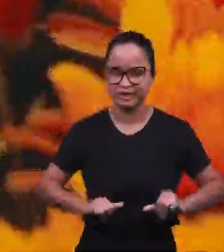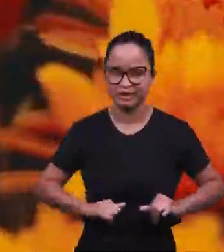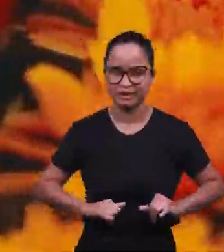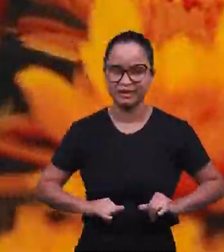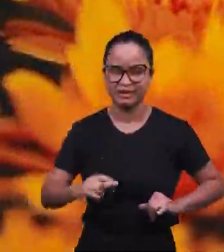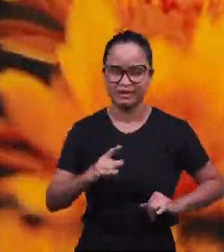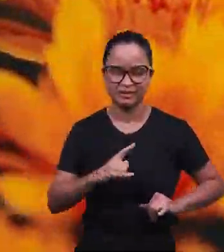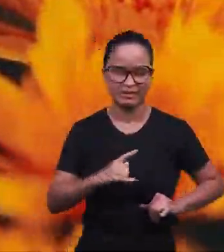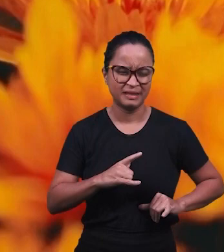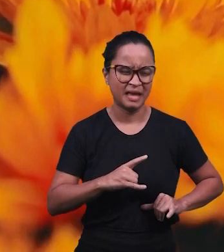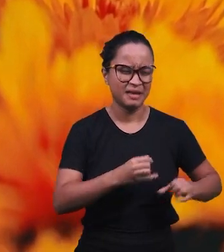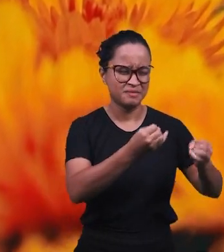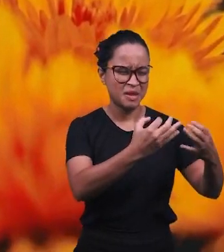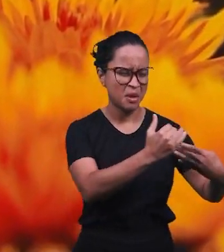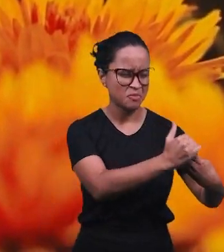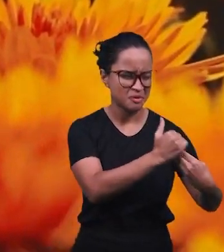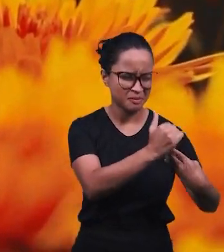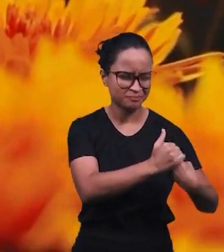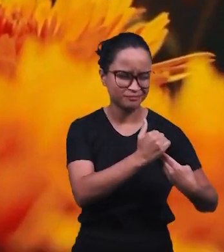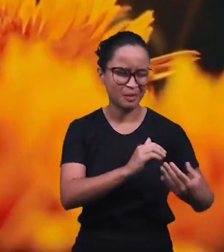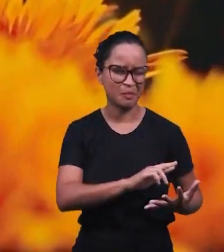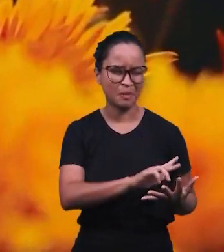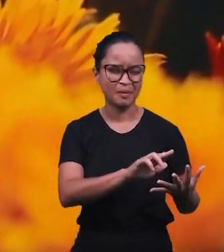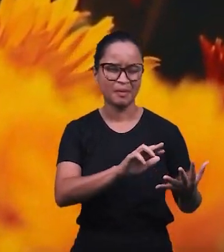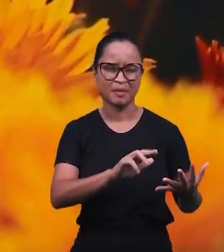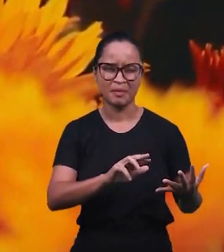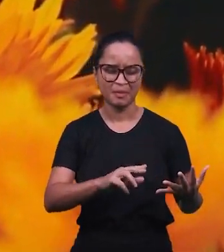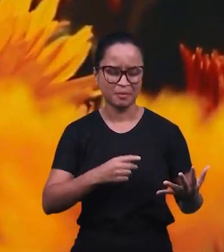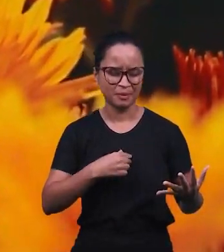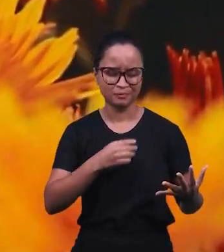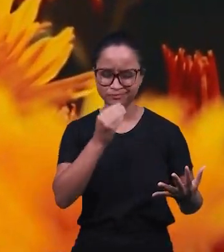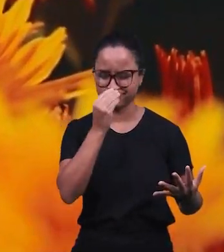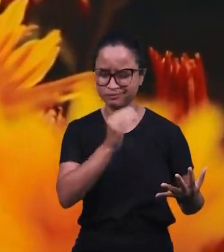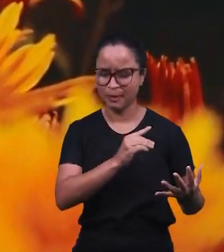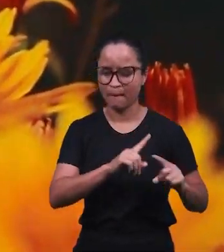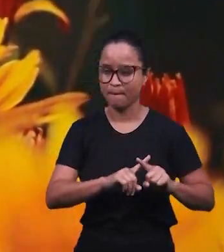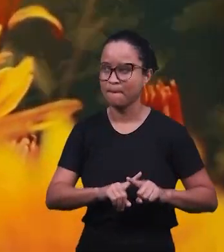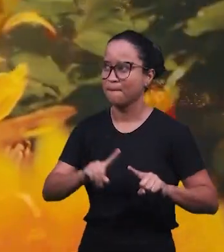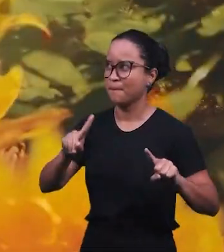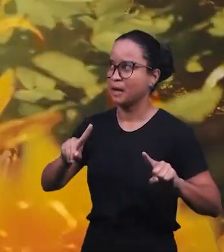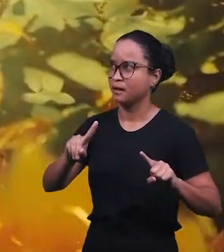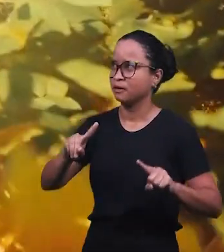na hora da tristeza e dor.